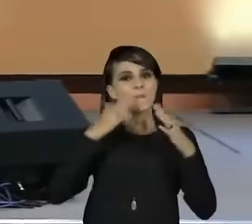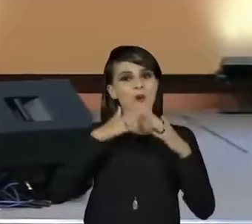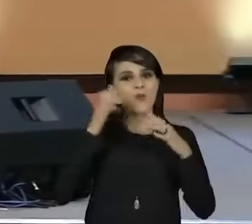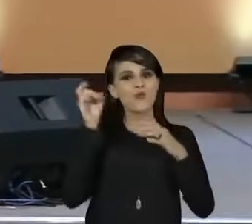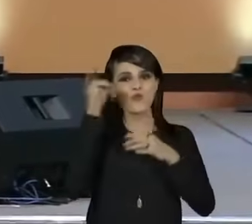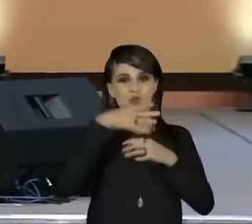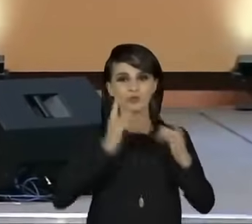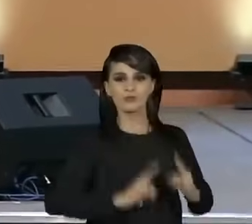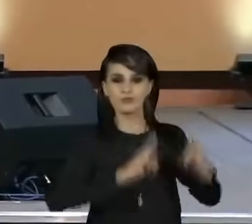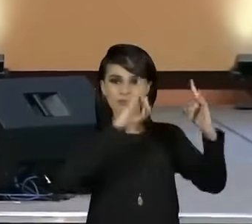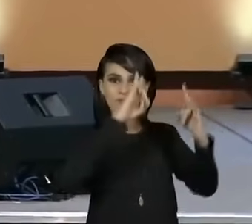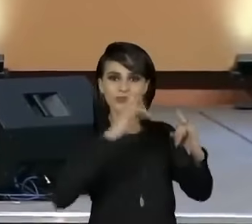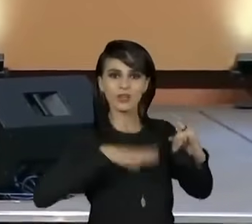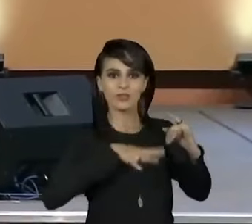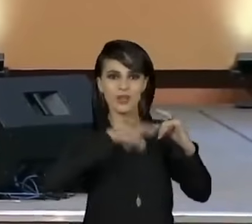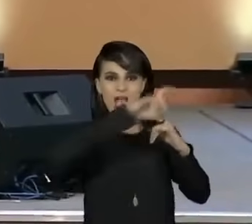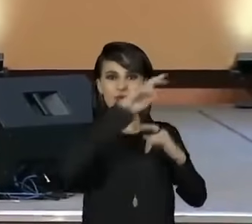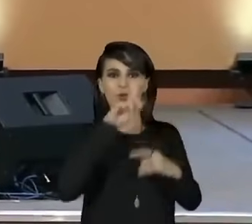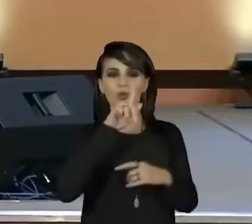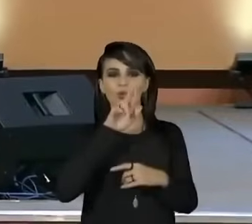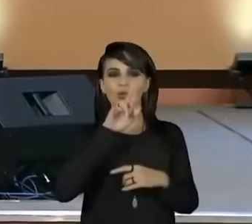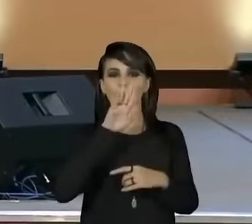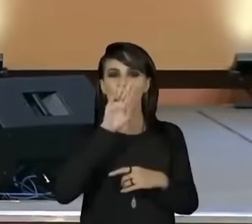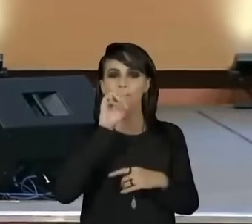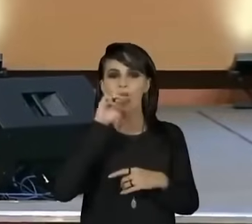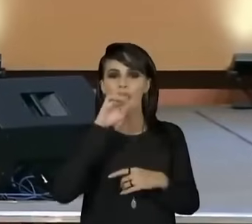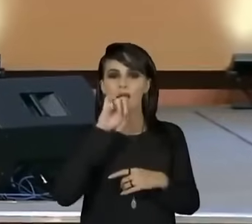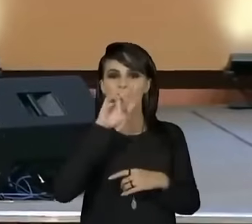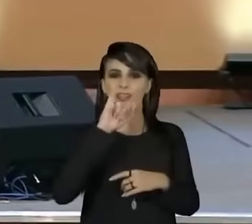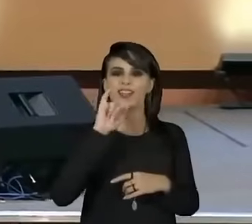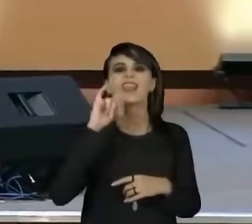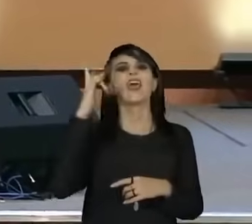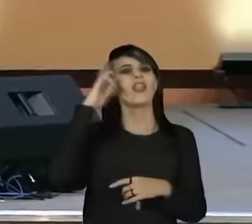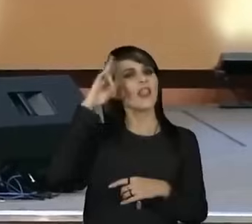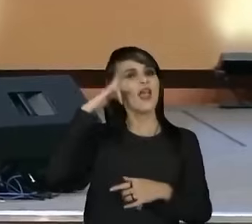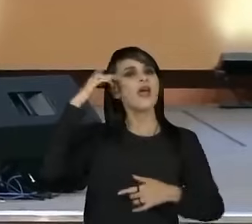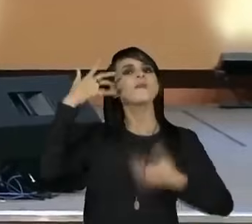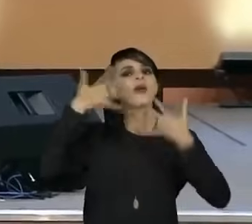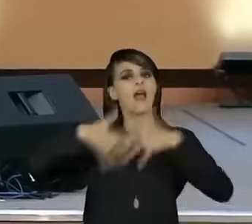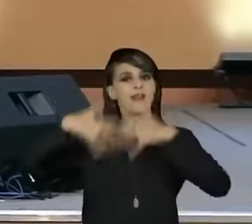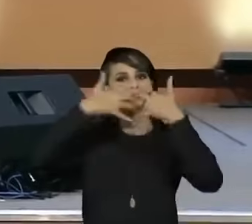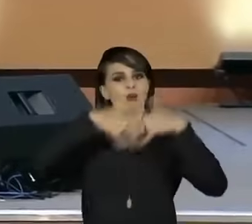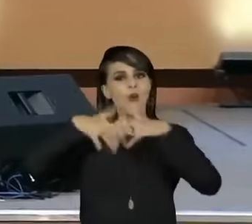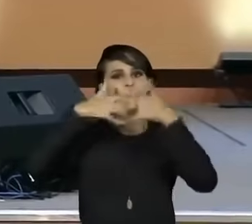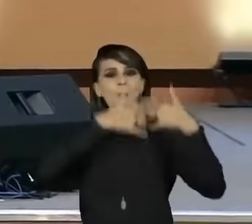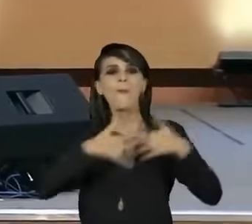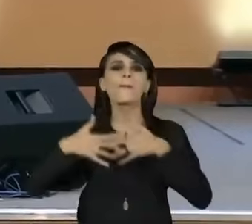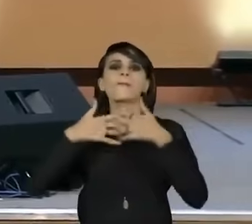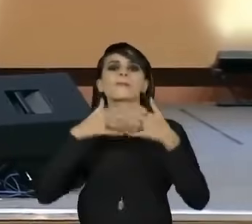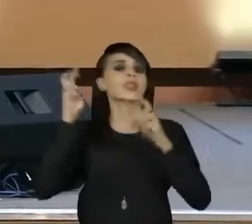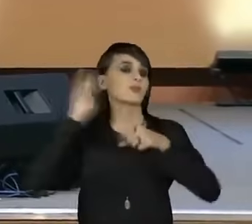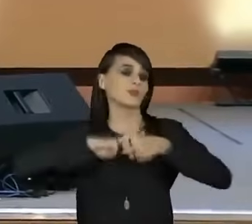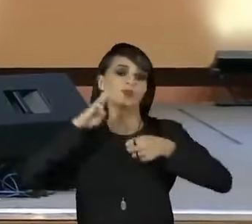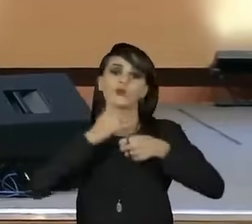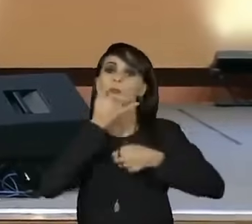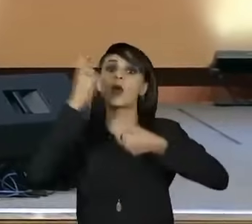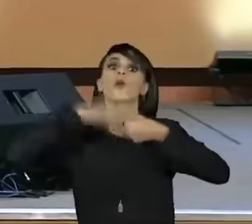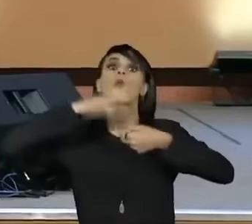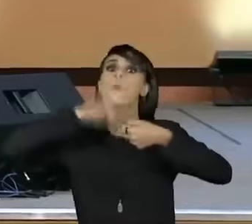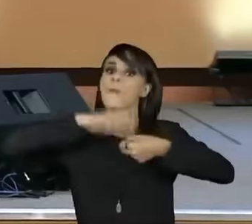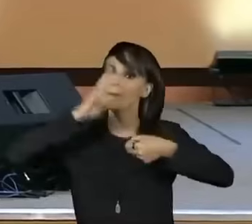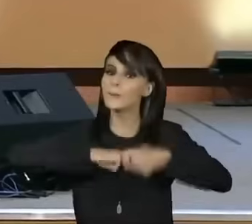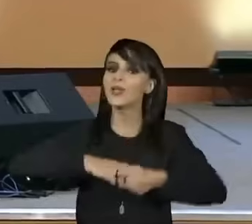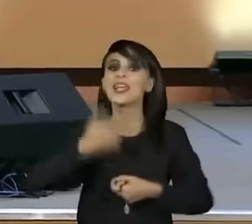Recreio quando vai subir para Grumari e eu Grumari eu me lembro quando eu era Kombi com 15 pessoas dentro coisa linda